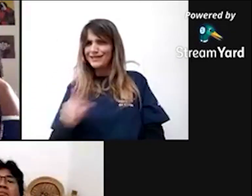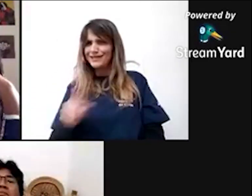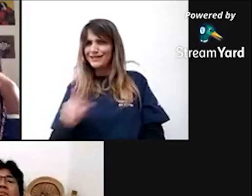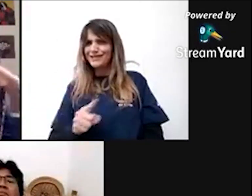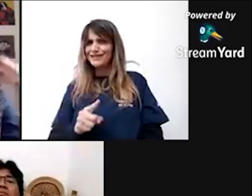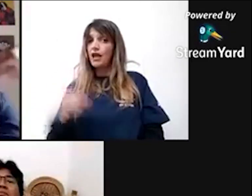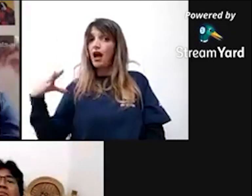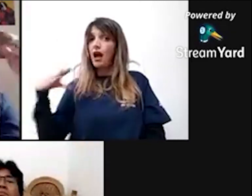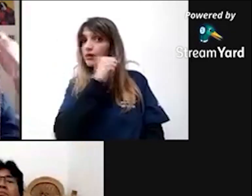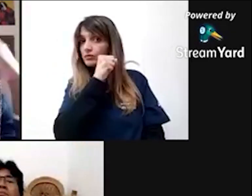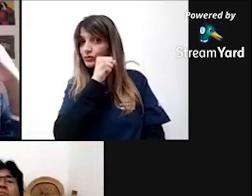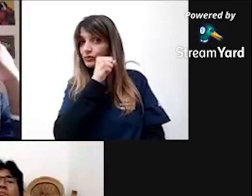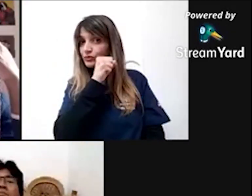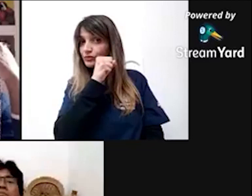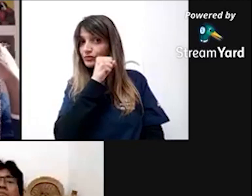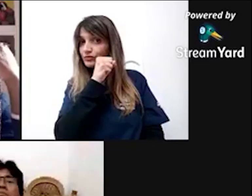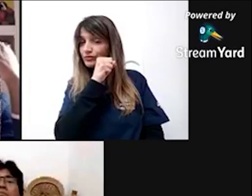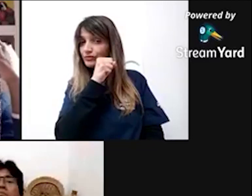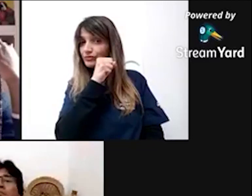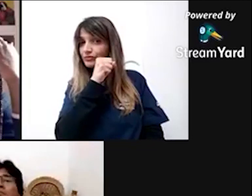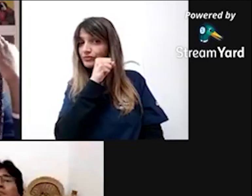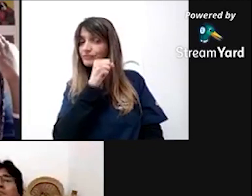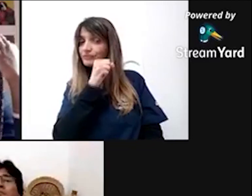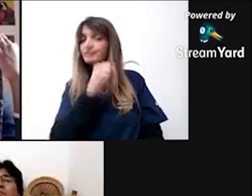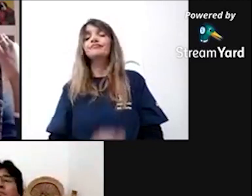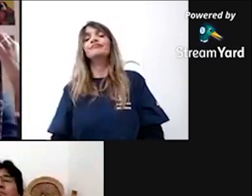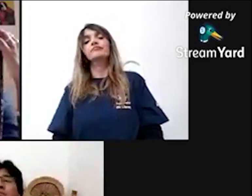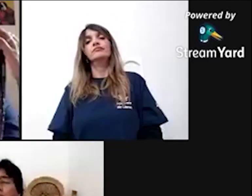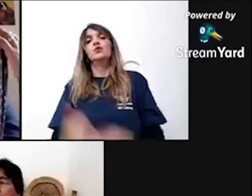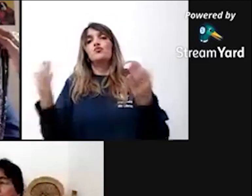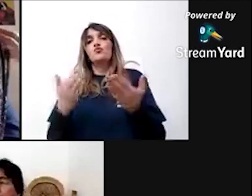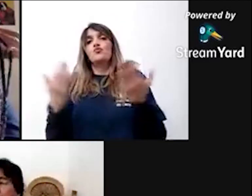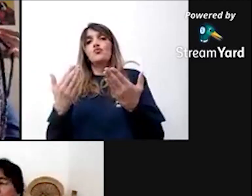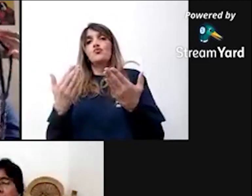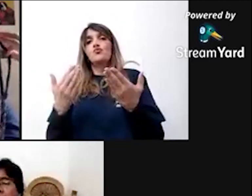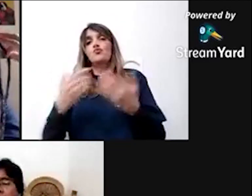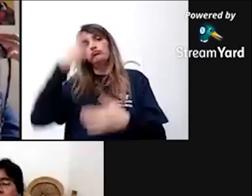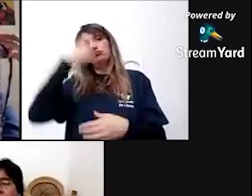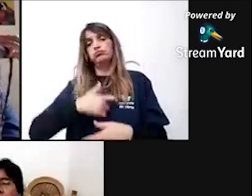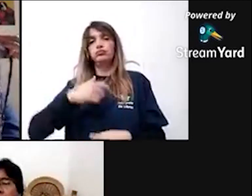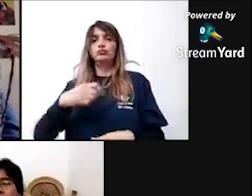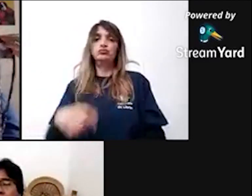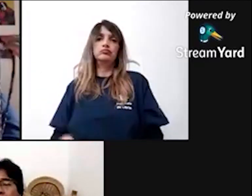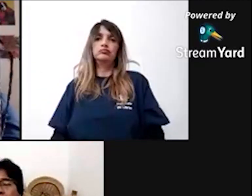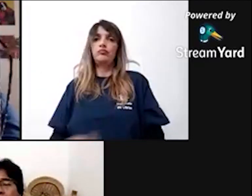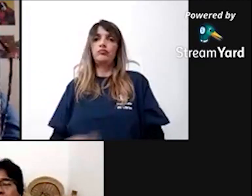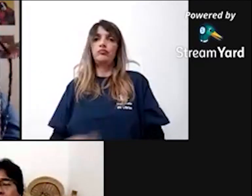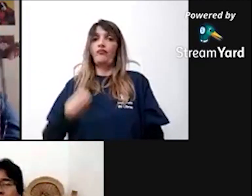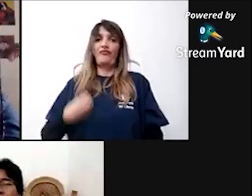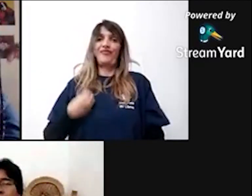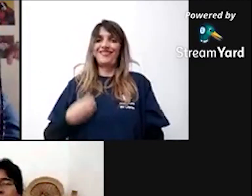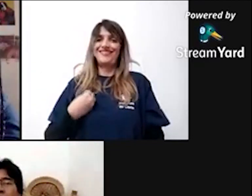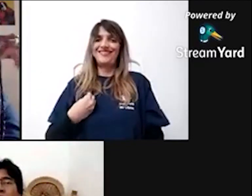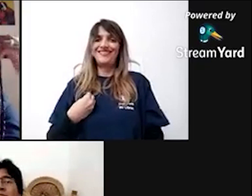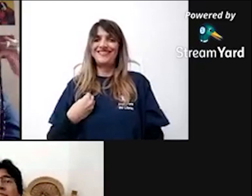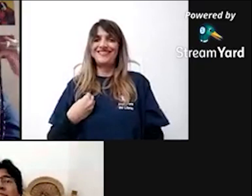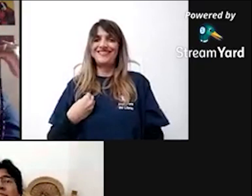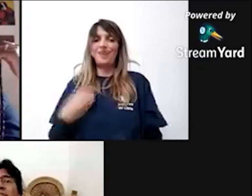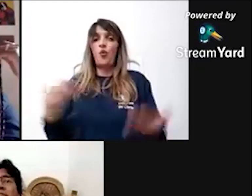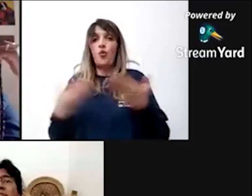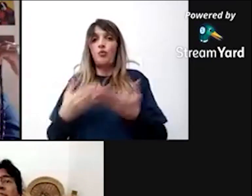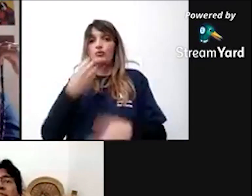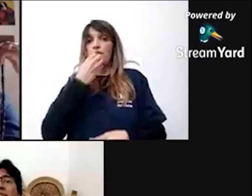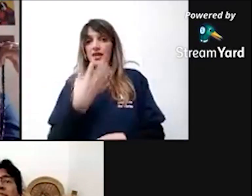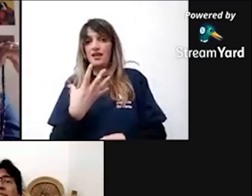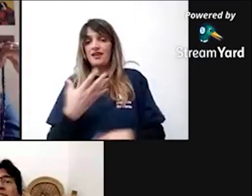tempo infinitamente curto. Só hoje eu sou. Só hoje estará tudo bem. Só hoje